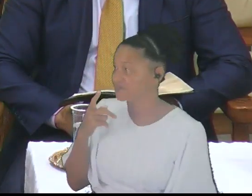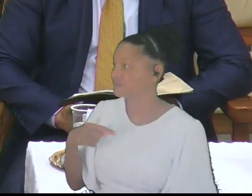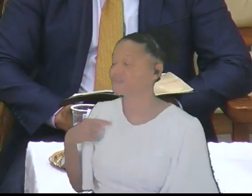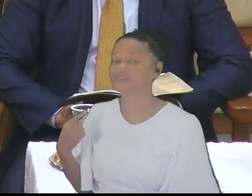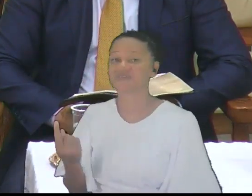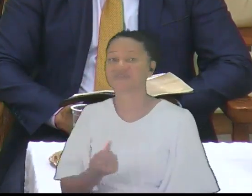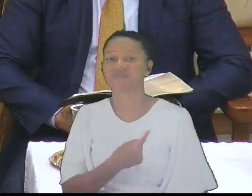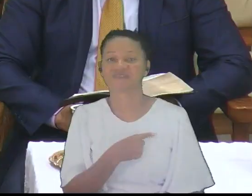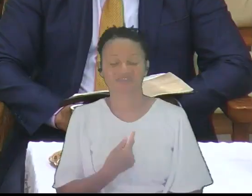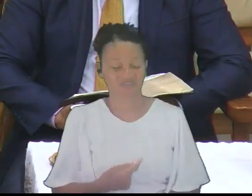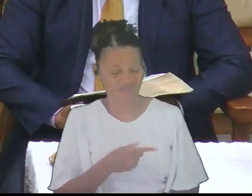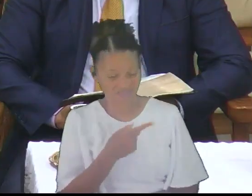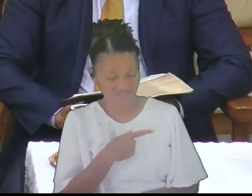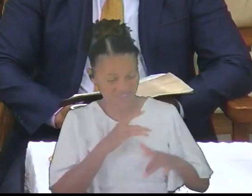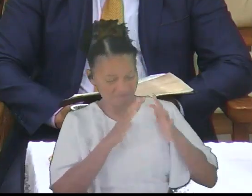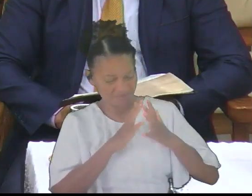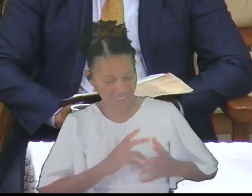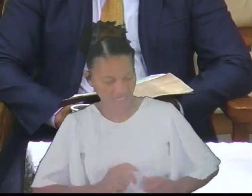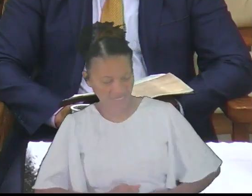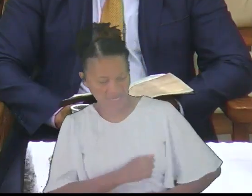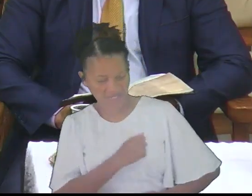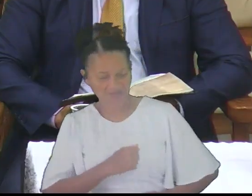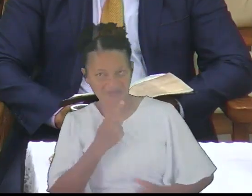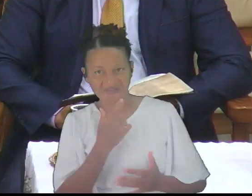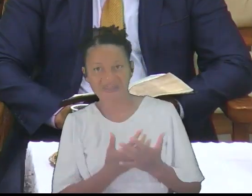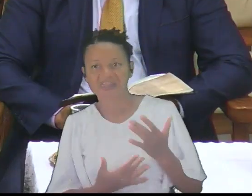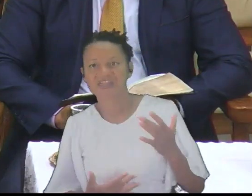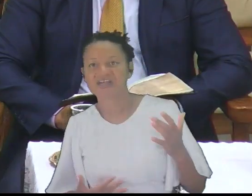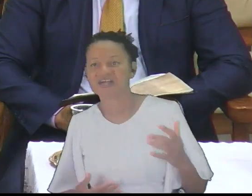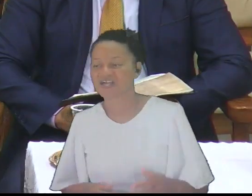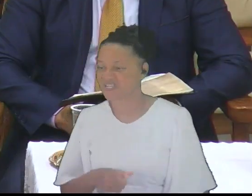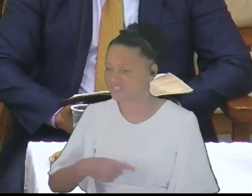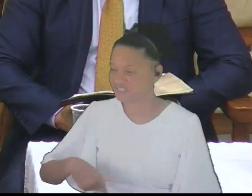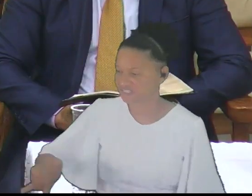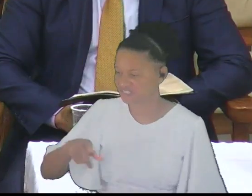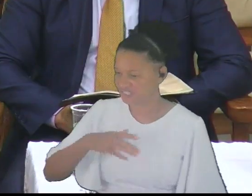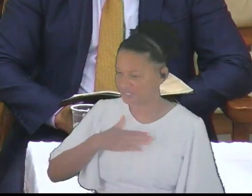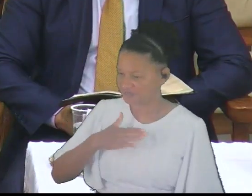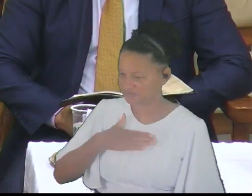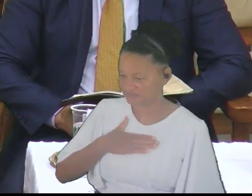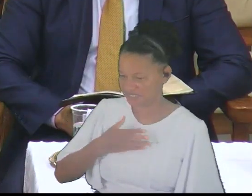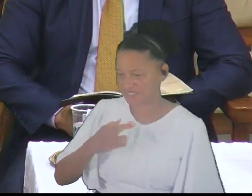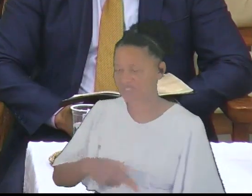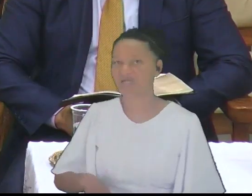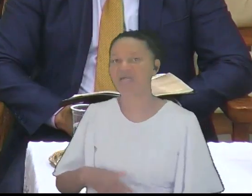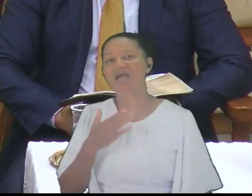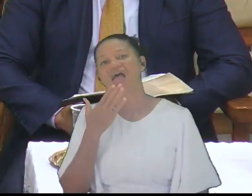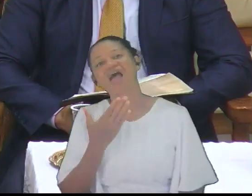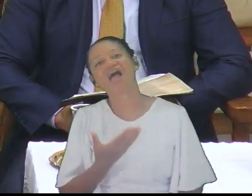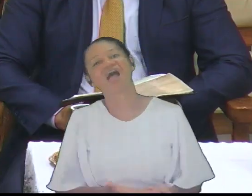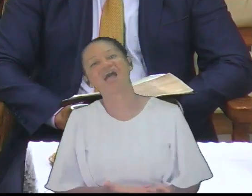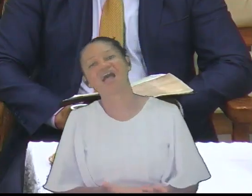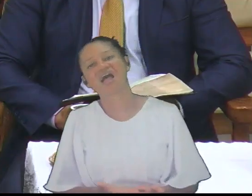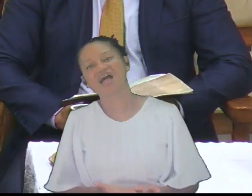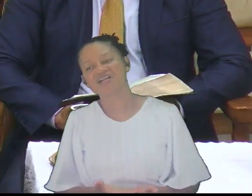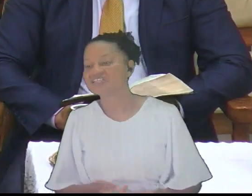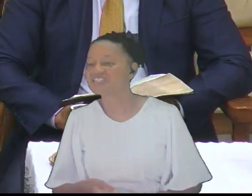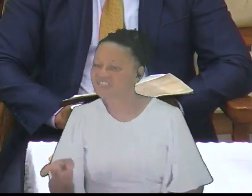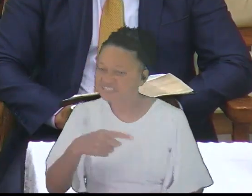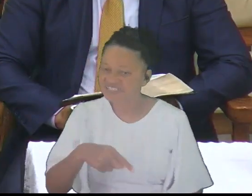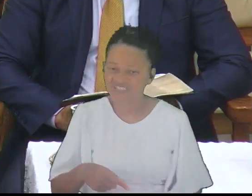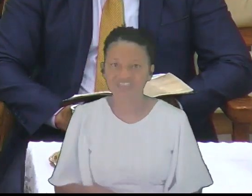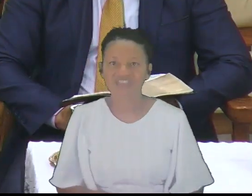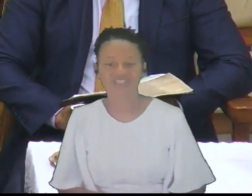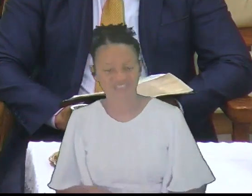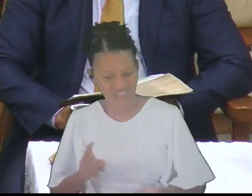somos lavados no sangue de Jesus, e vocês da minha religião fica com a boca aberta. Diga com boi de cão que são